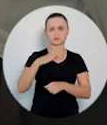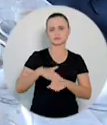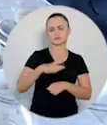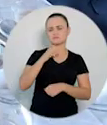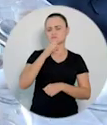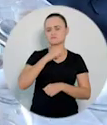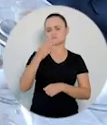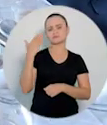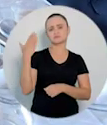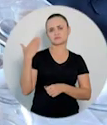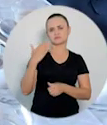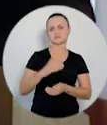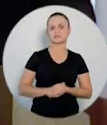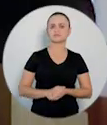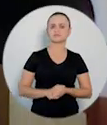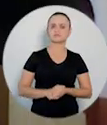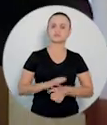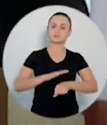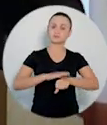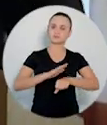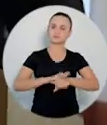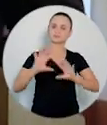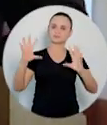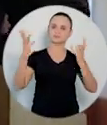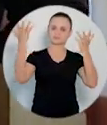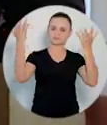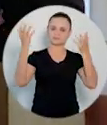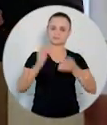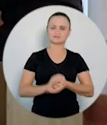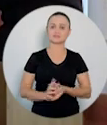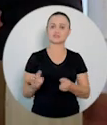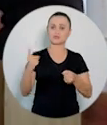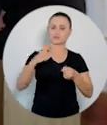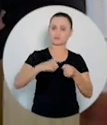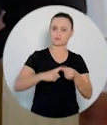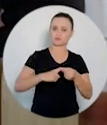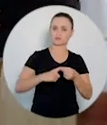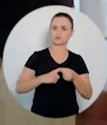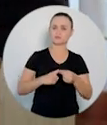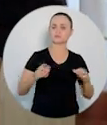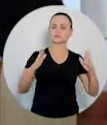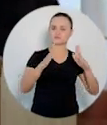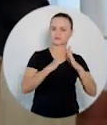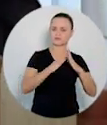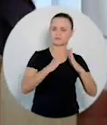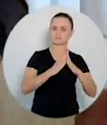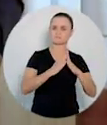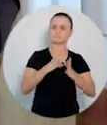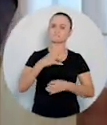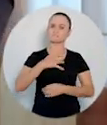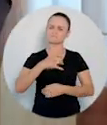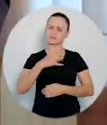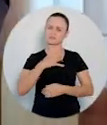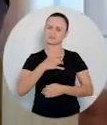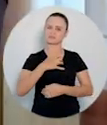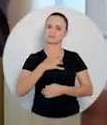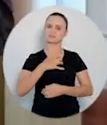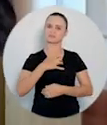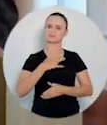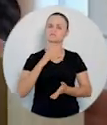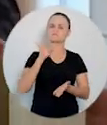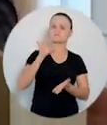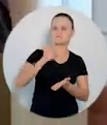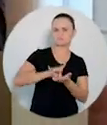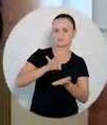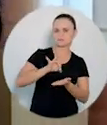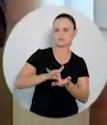Momento de confraternização. E saio de Monteiro carregando também fidelidade e audácia, que tem